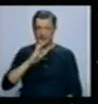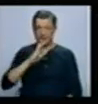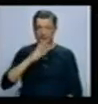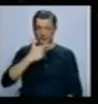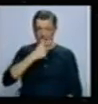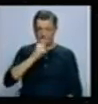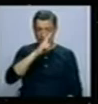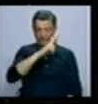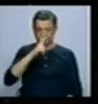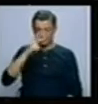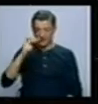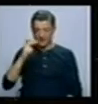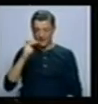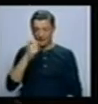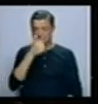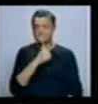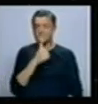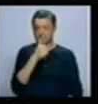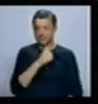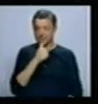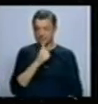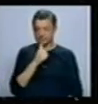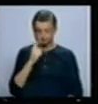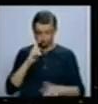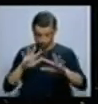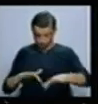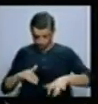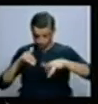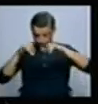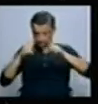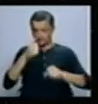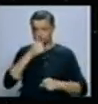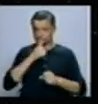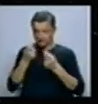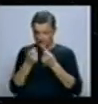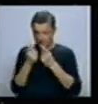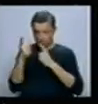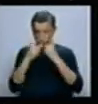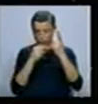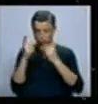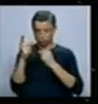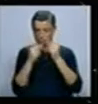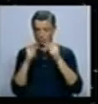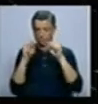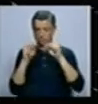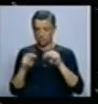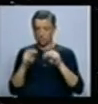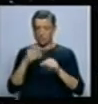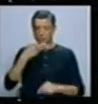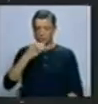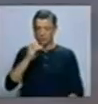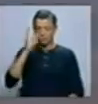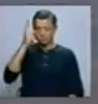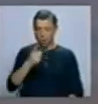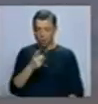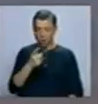no infravermelho. Os astrónomos, quando veem brilhos infravermelhos, ainda por cima à volta de estrelas, apontam logo para uma coisa: isto é poeira.